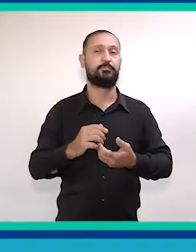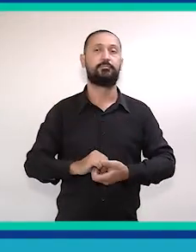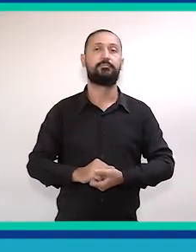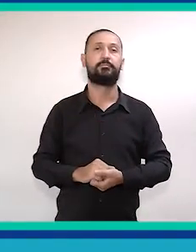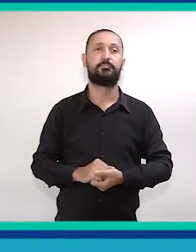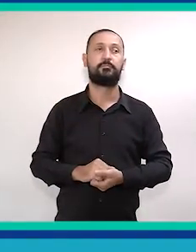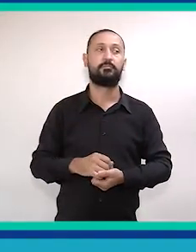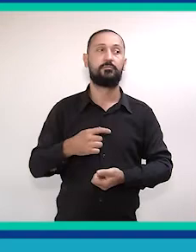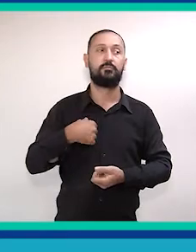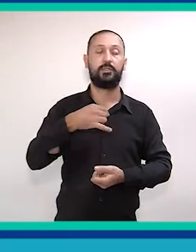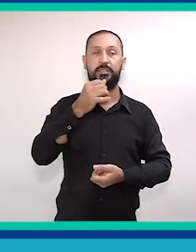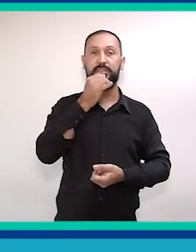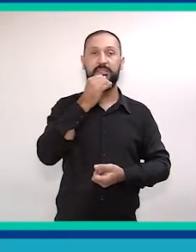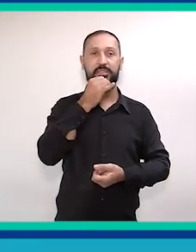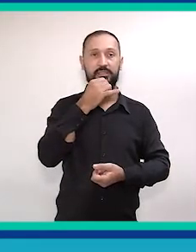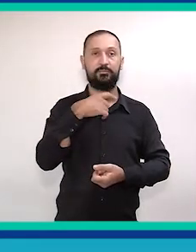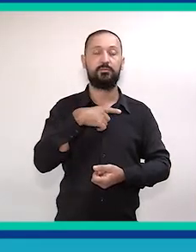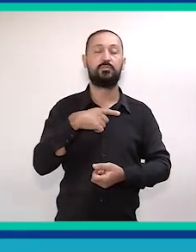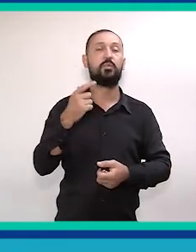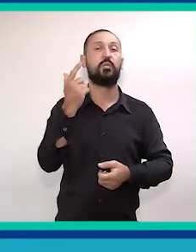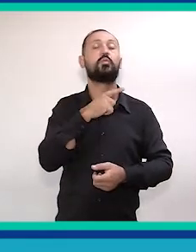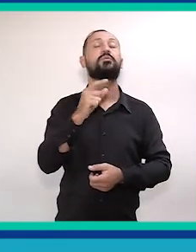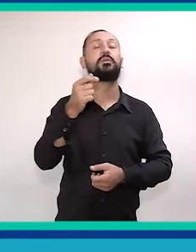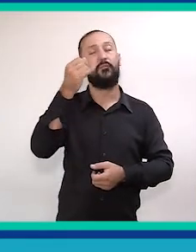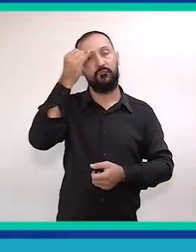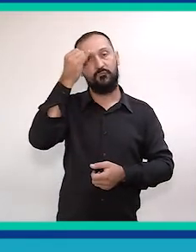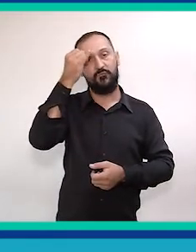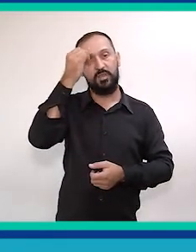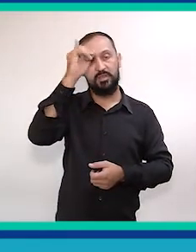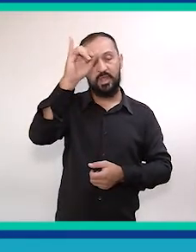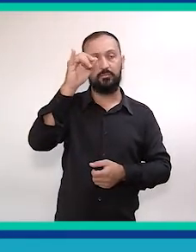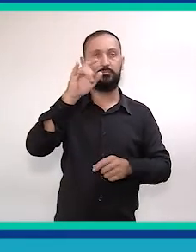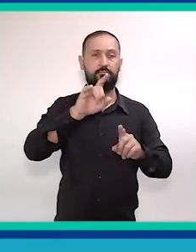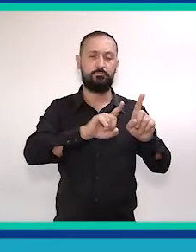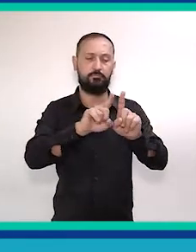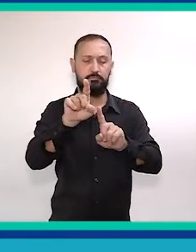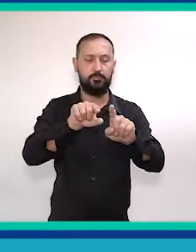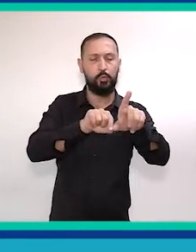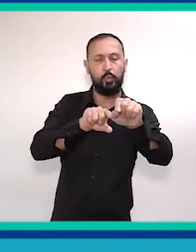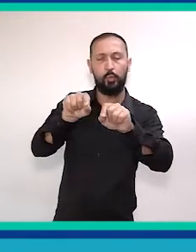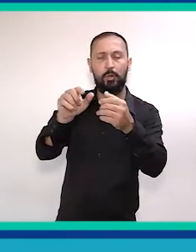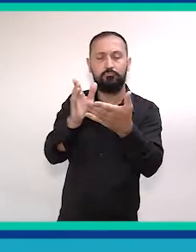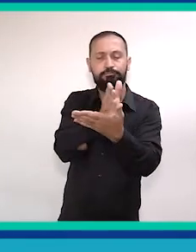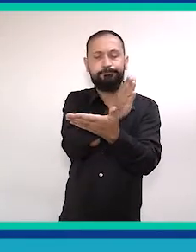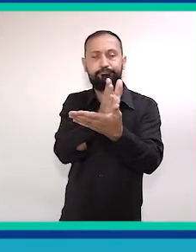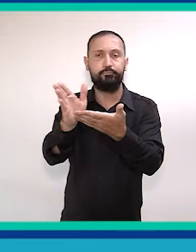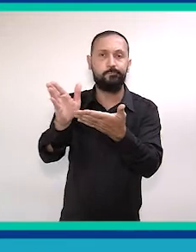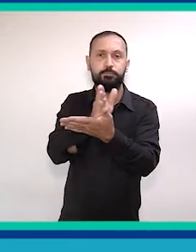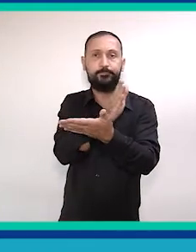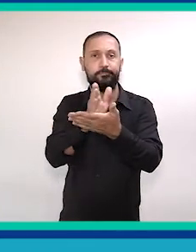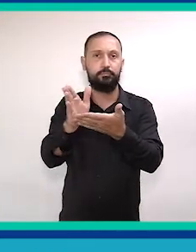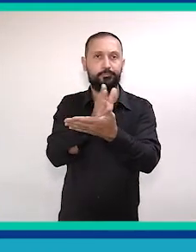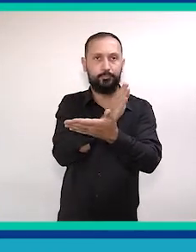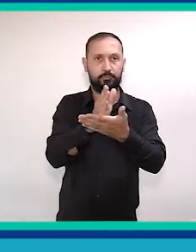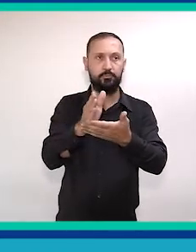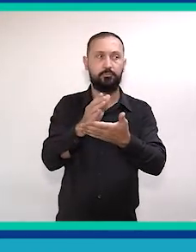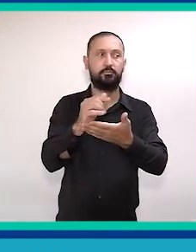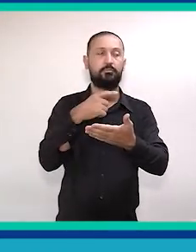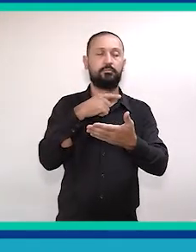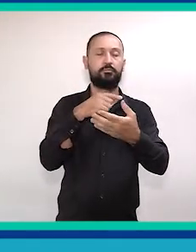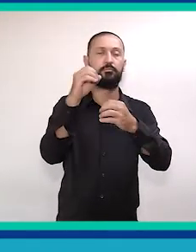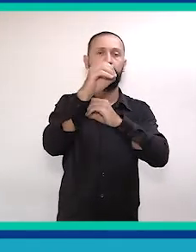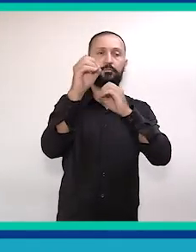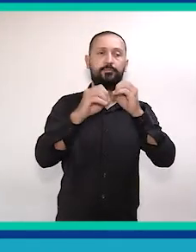de seletividade. No nosso caso, a gente conseguiu um bom índice de seletividade, ou seja, a